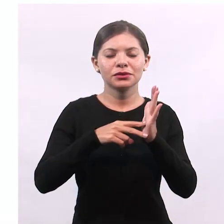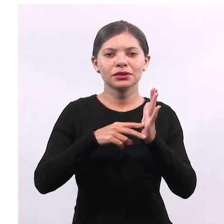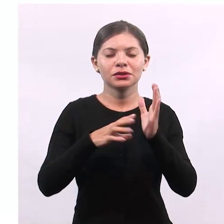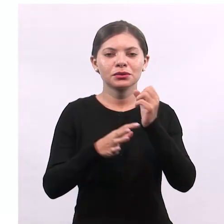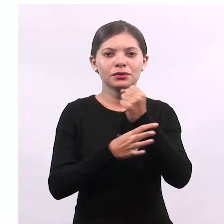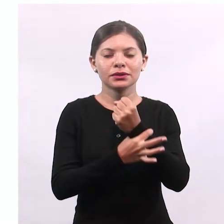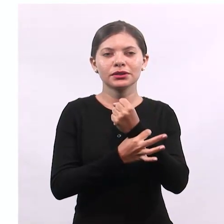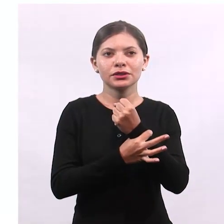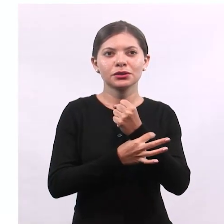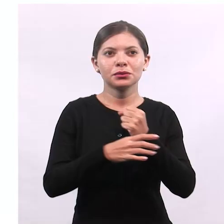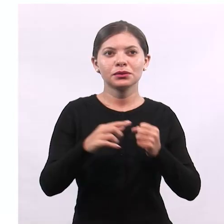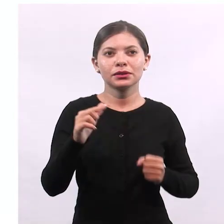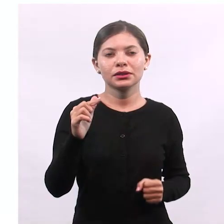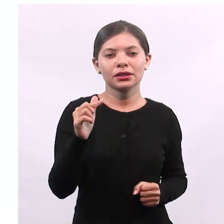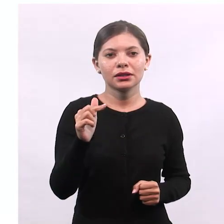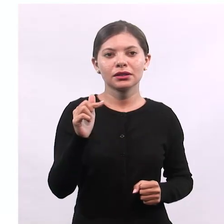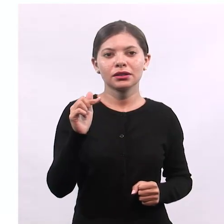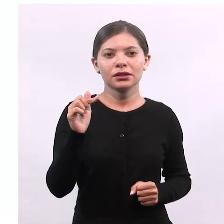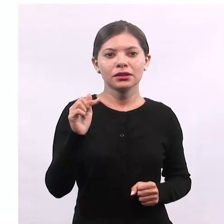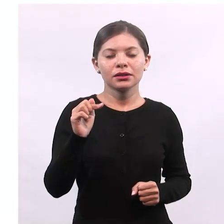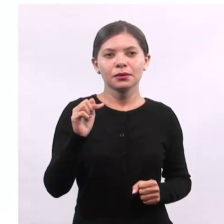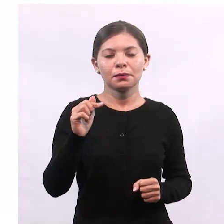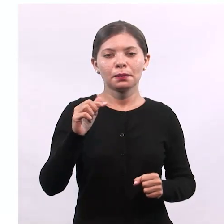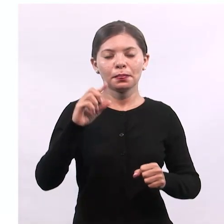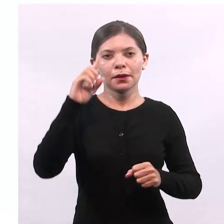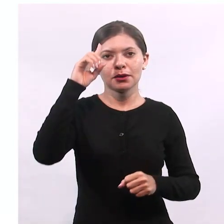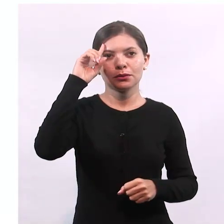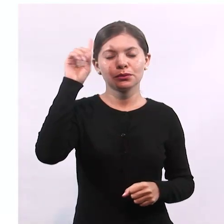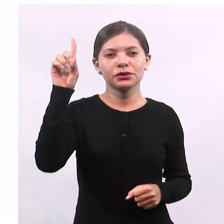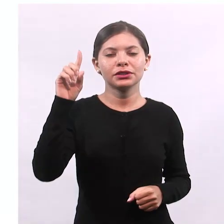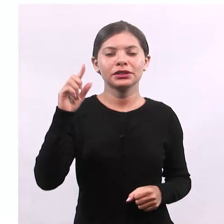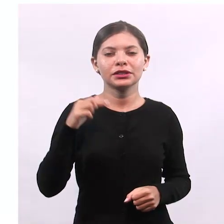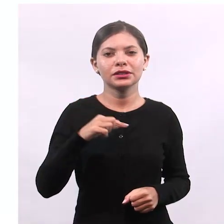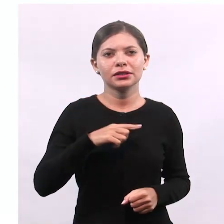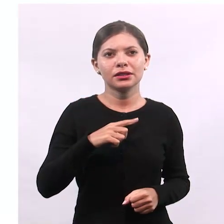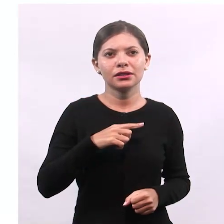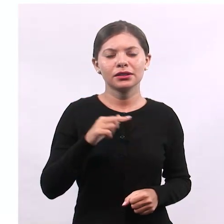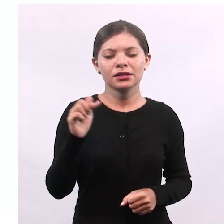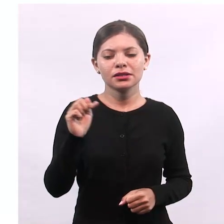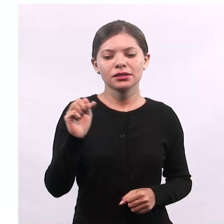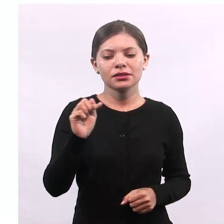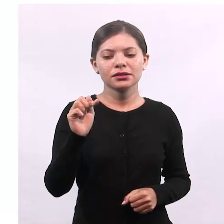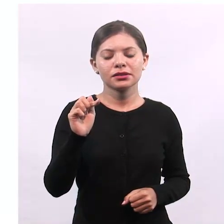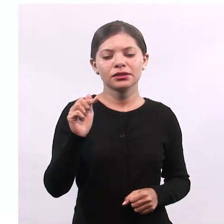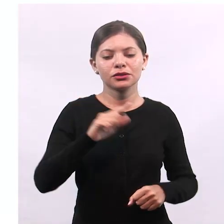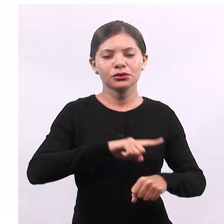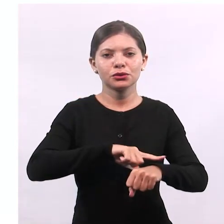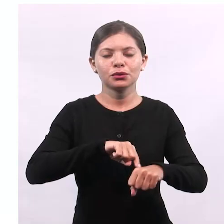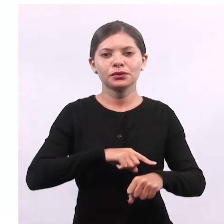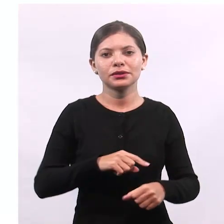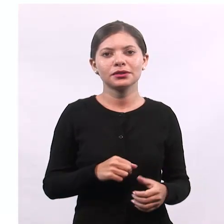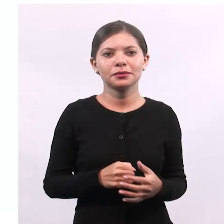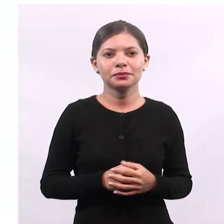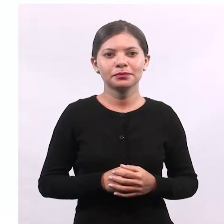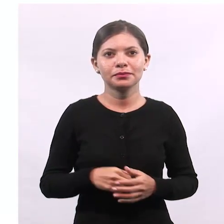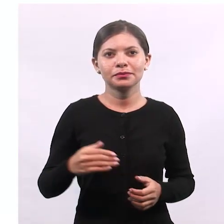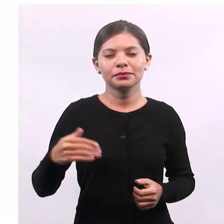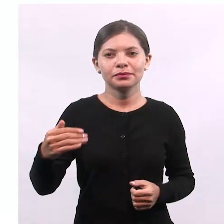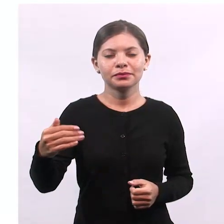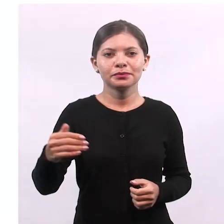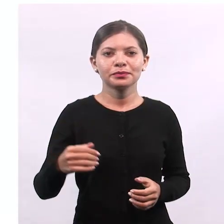garantindo que na segunda ele vai ter 7 horas na terça ele vai ter sete horas na quarta 7 horas e assim sucessivamente